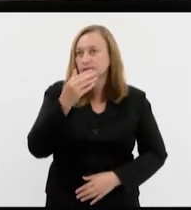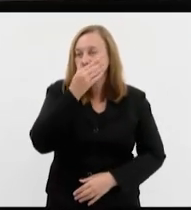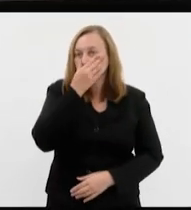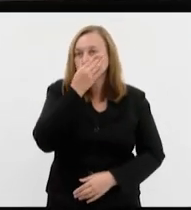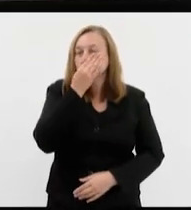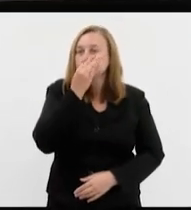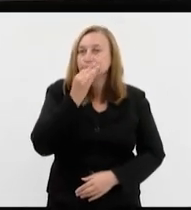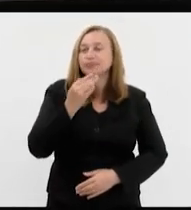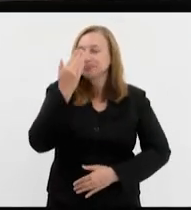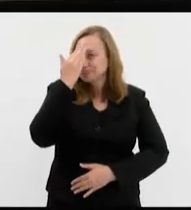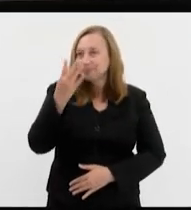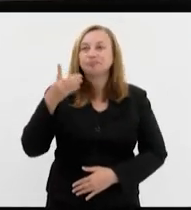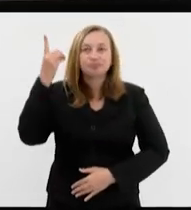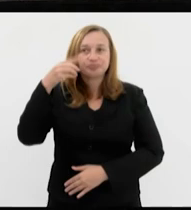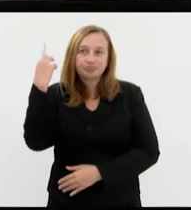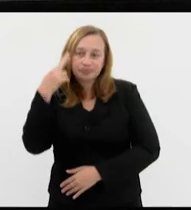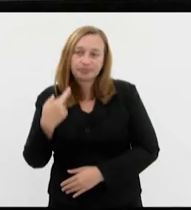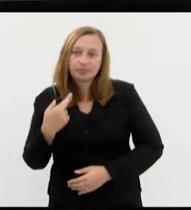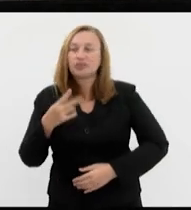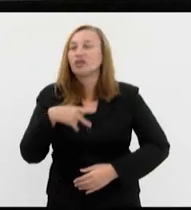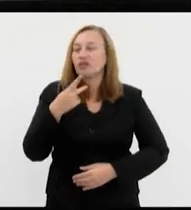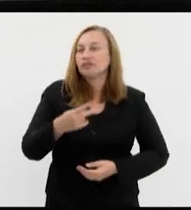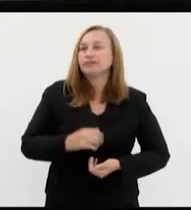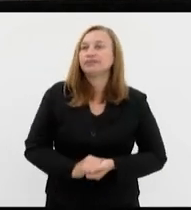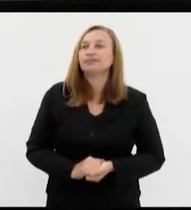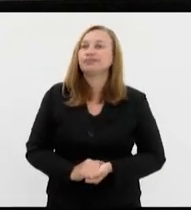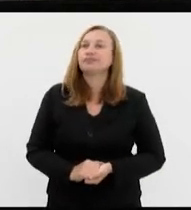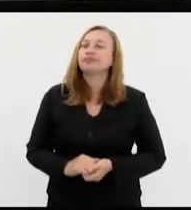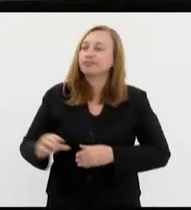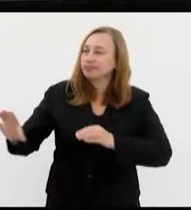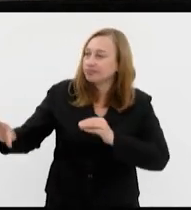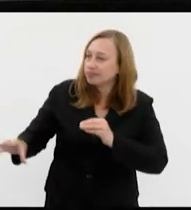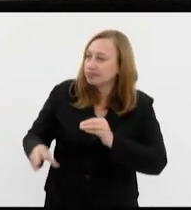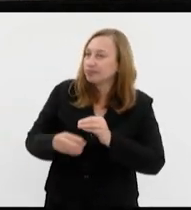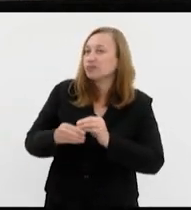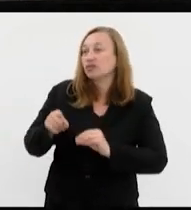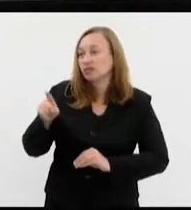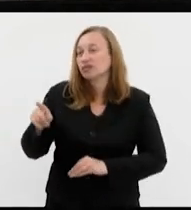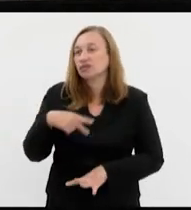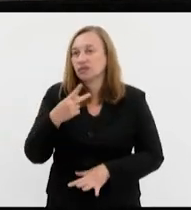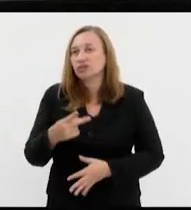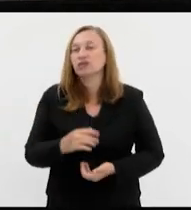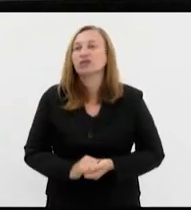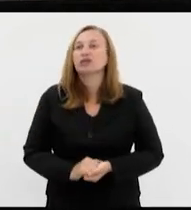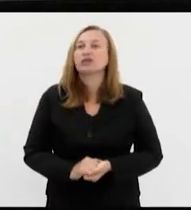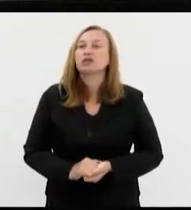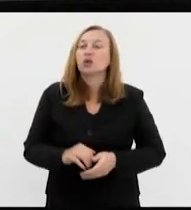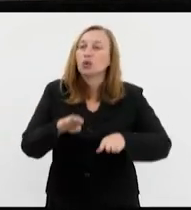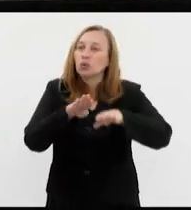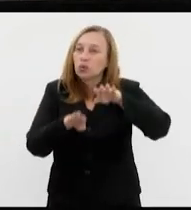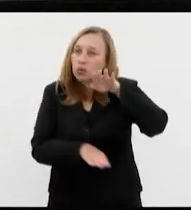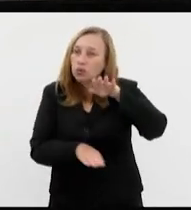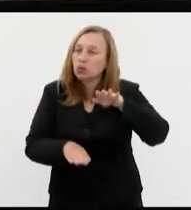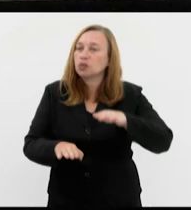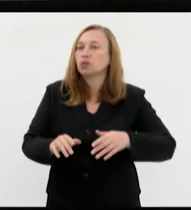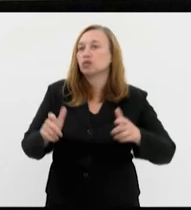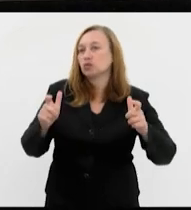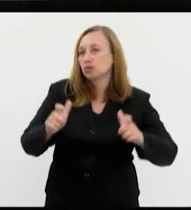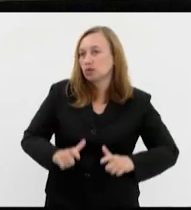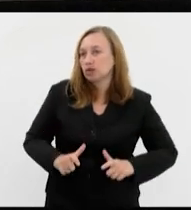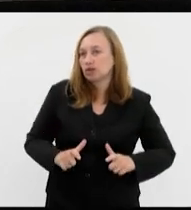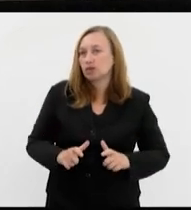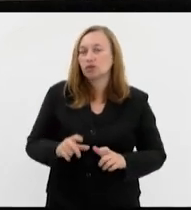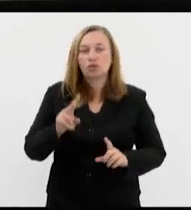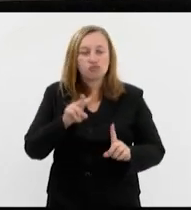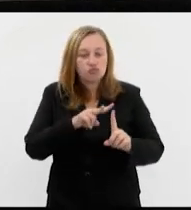Obrigado, deputada Renata, pelas palavras. Vou na mesma linha do que você colocou. Há uma desigualdade do espaço, um